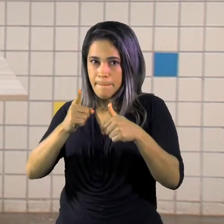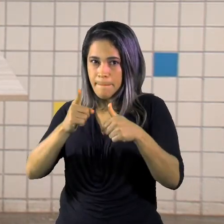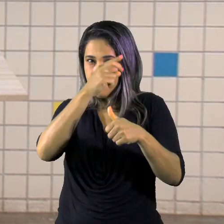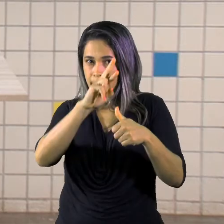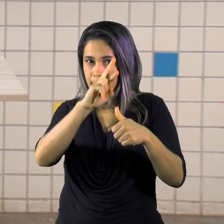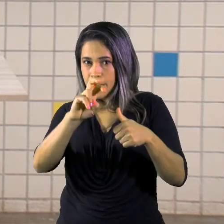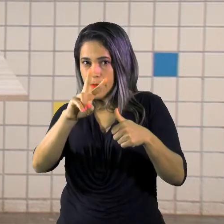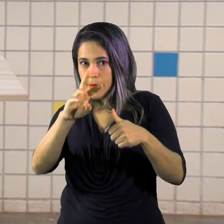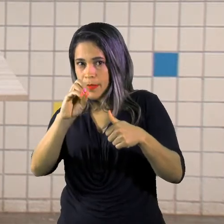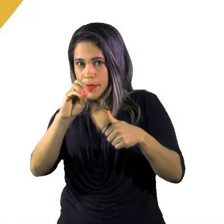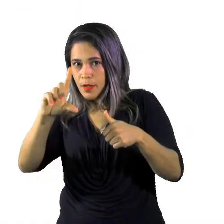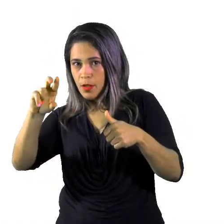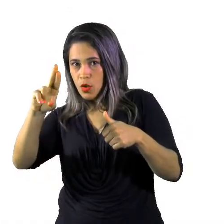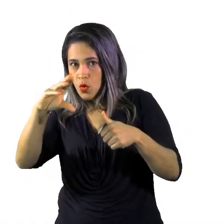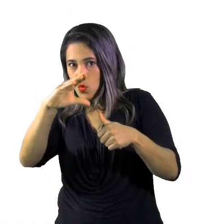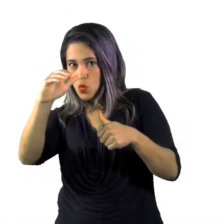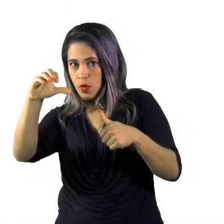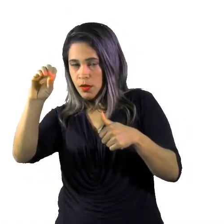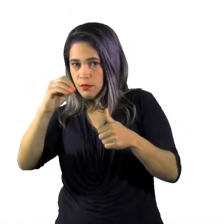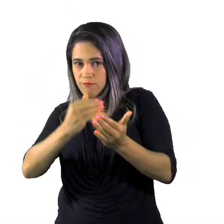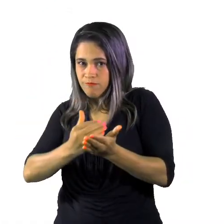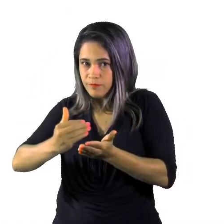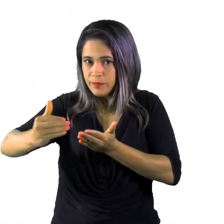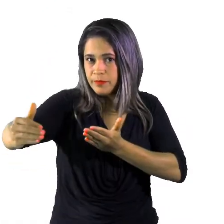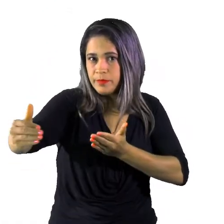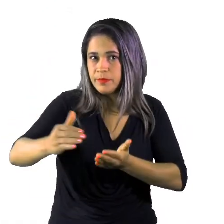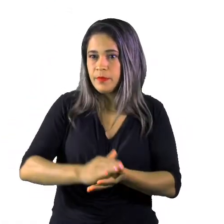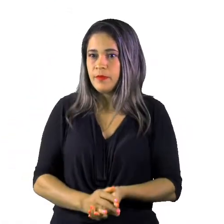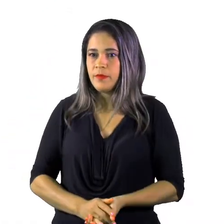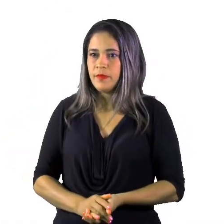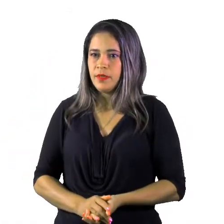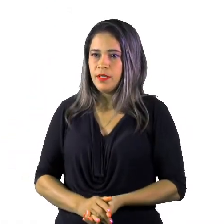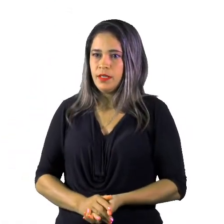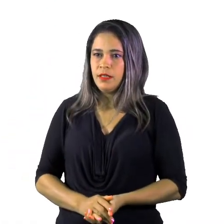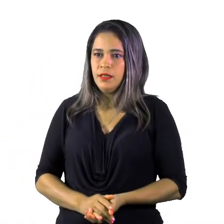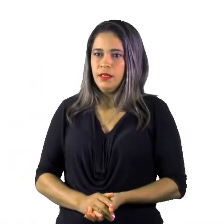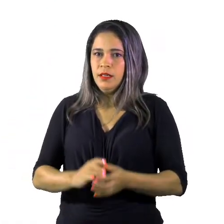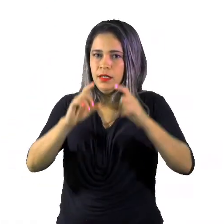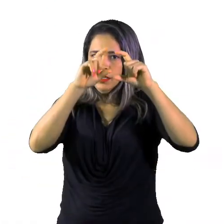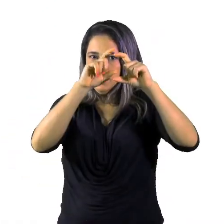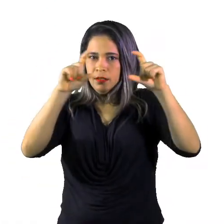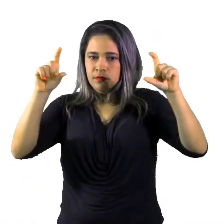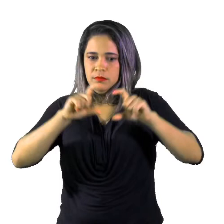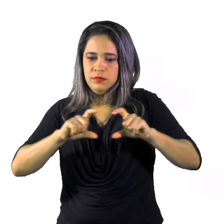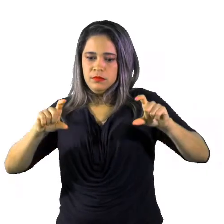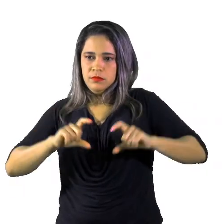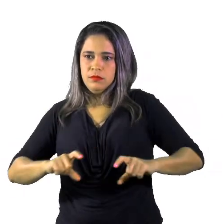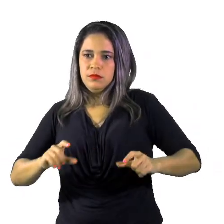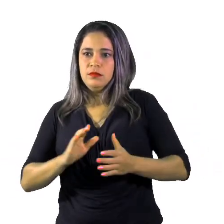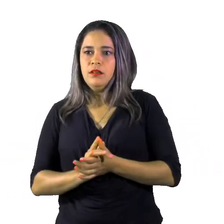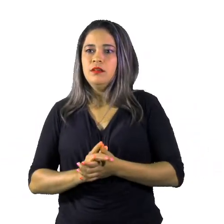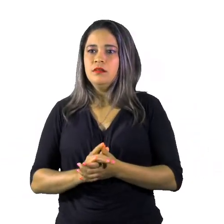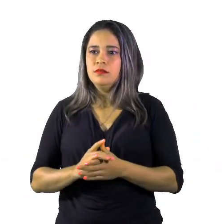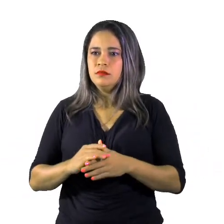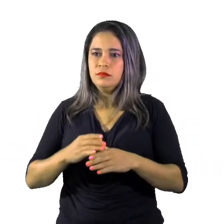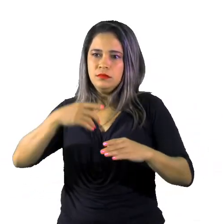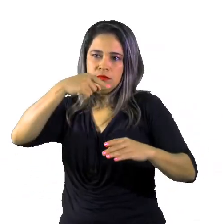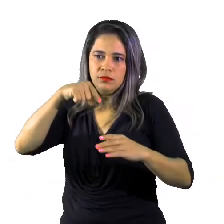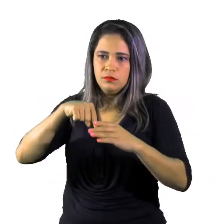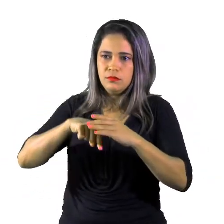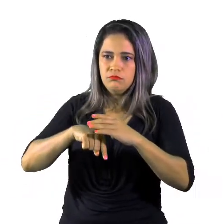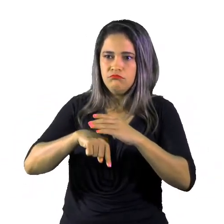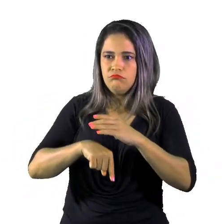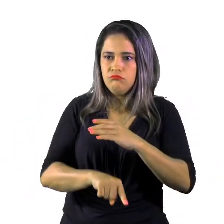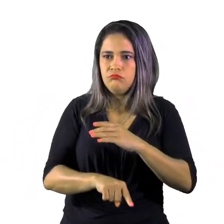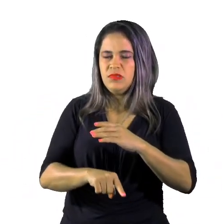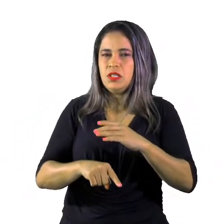Industrial. Seguindo, tá, pessoal? A Revolução Industrial trouxe uma intensidade de exploração de mão de obra, como eu acabei de falar para vocês por